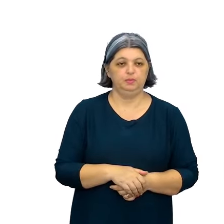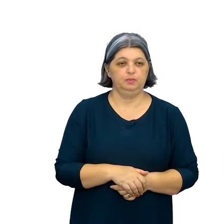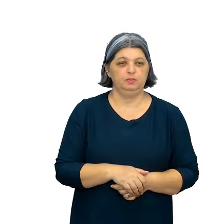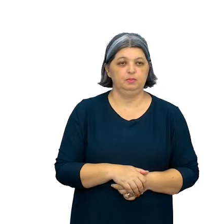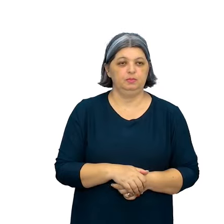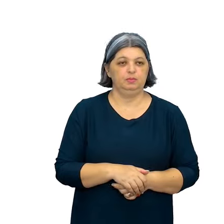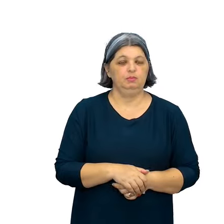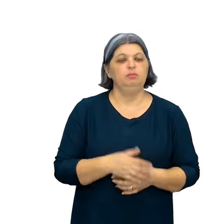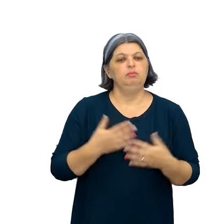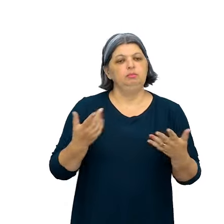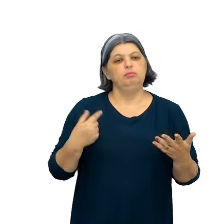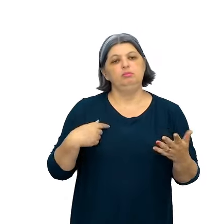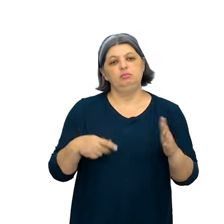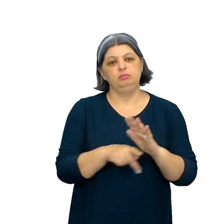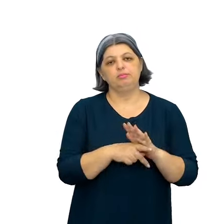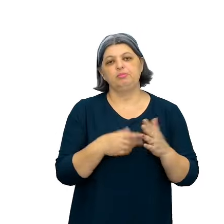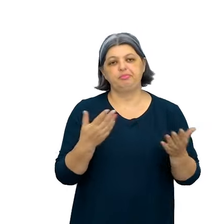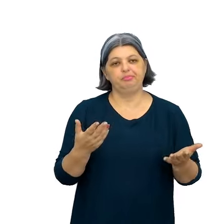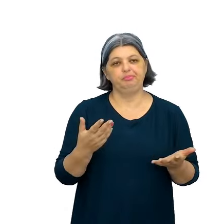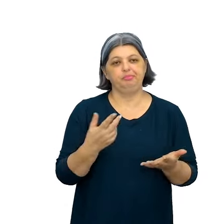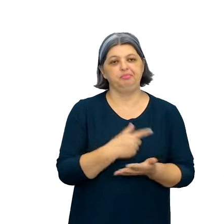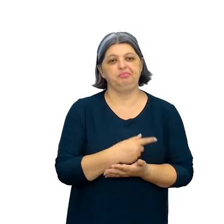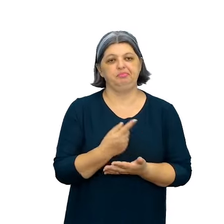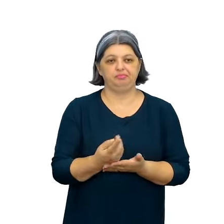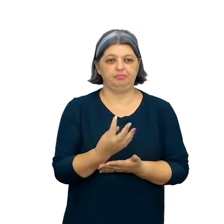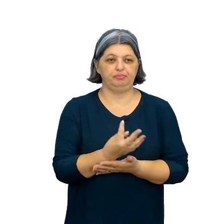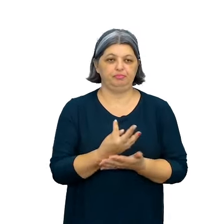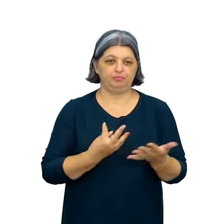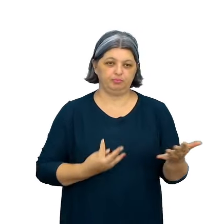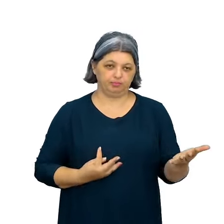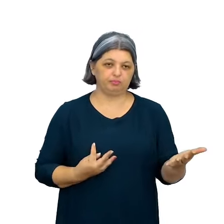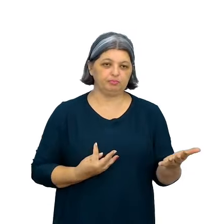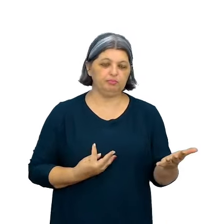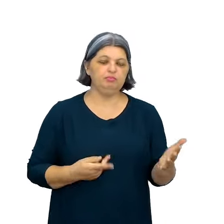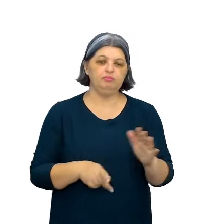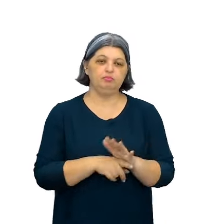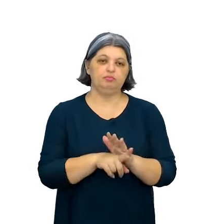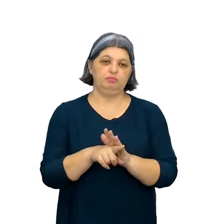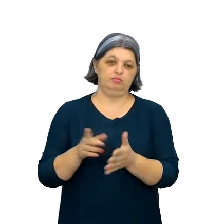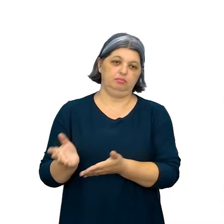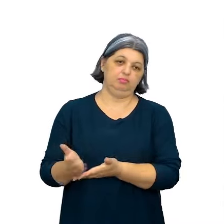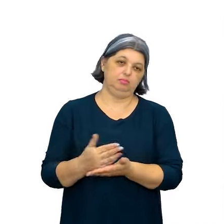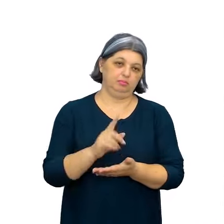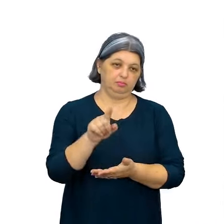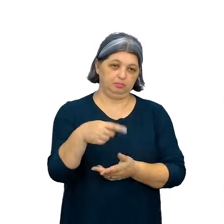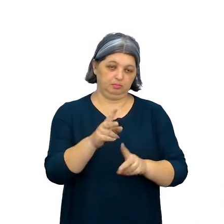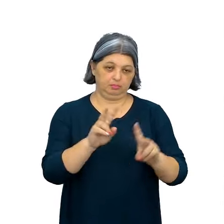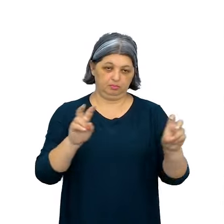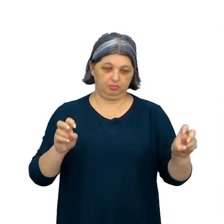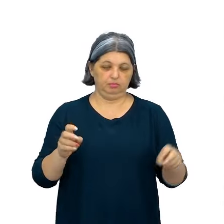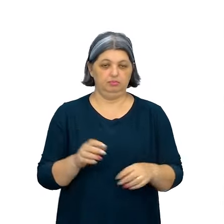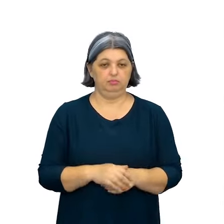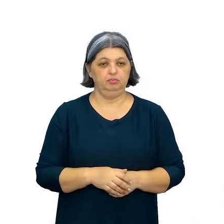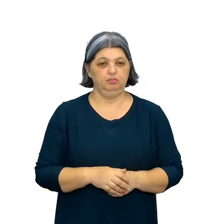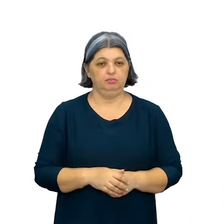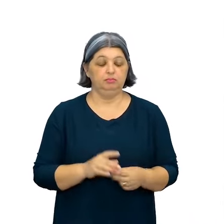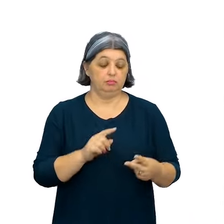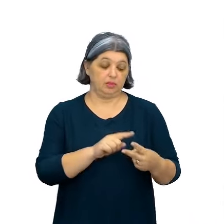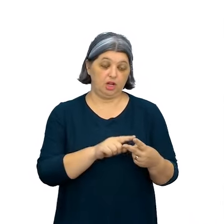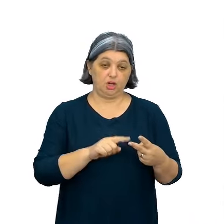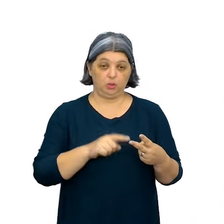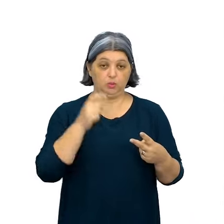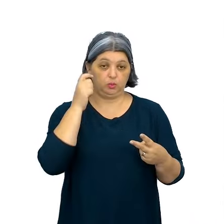Os gêneros textuais, professores, e as coletas de evidência, esse é o nosso próximo assunto. Aqui eu trago duas reflexões